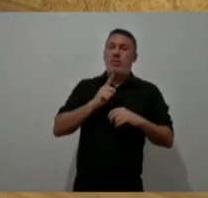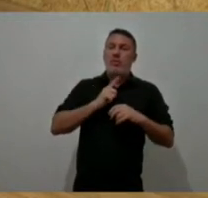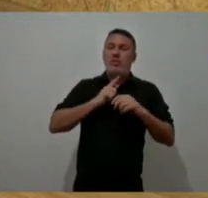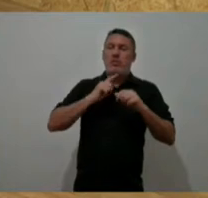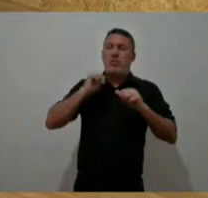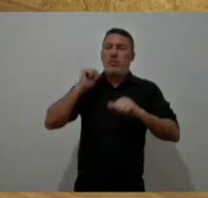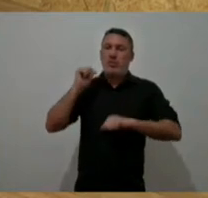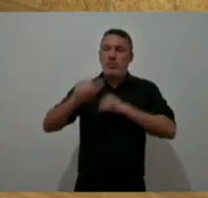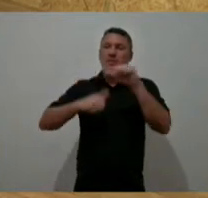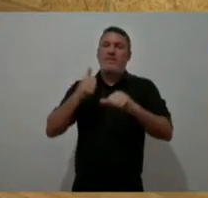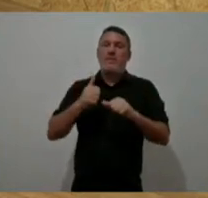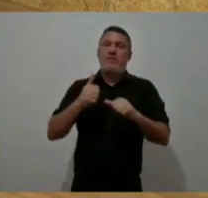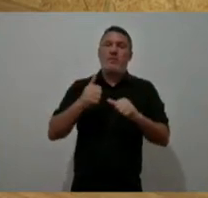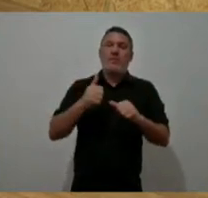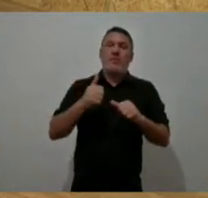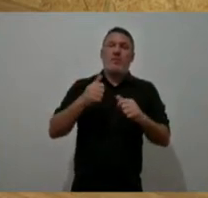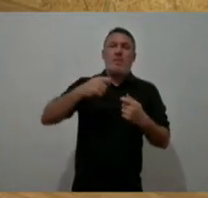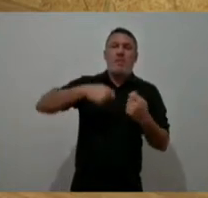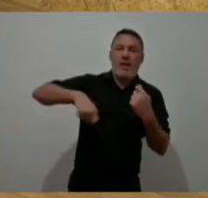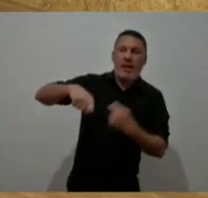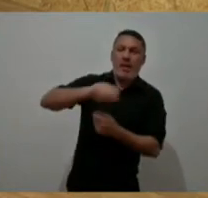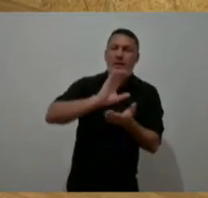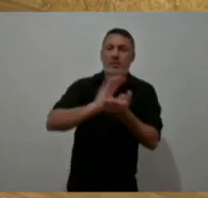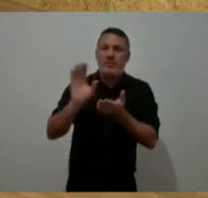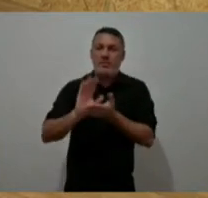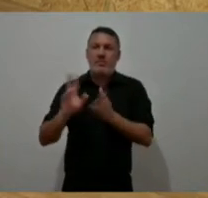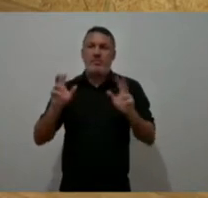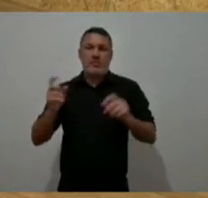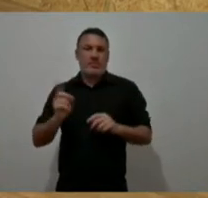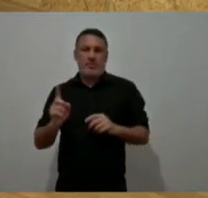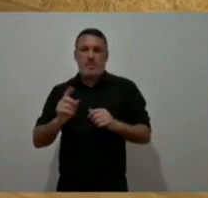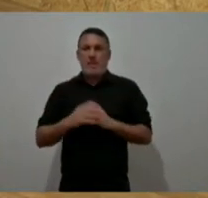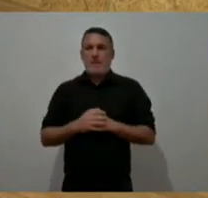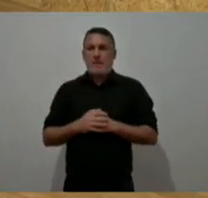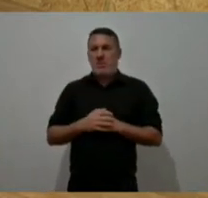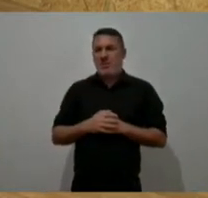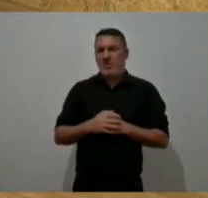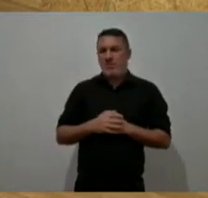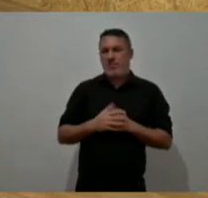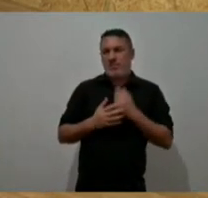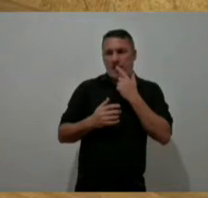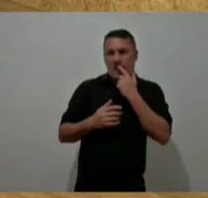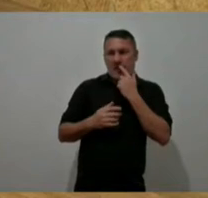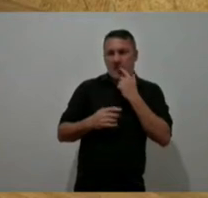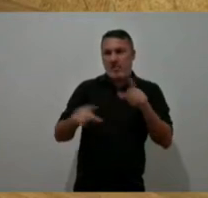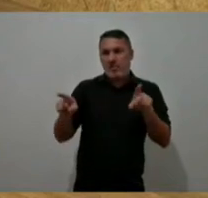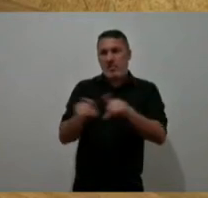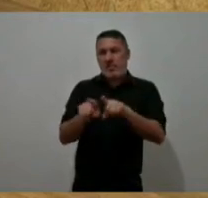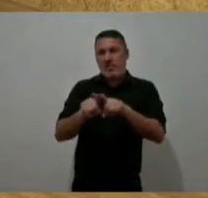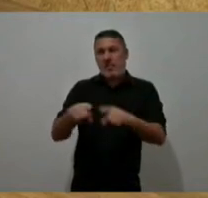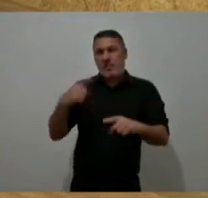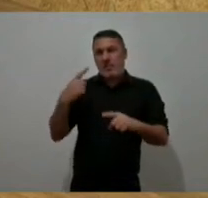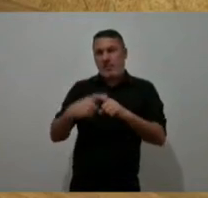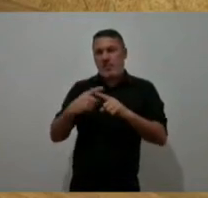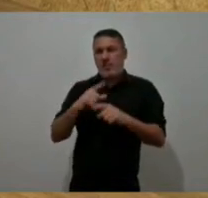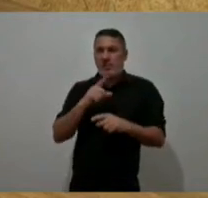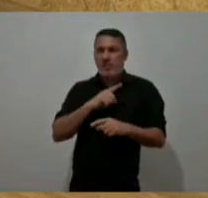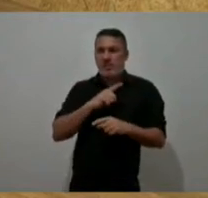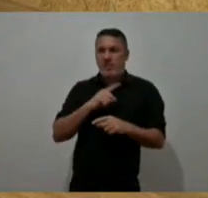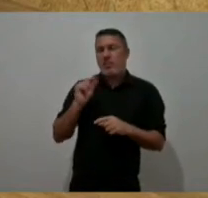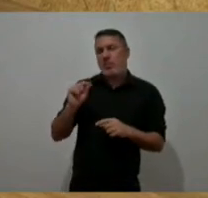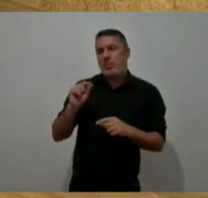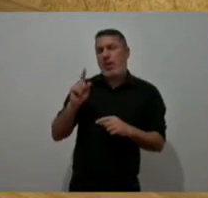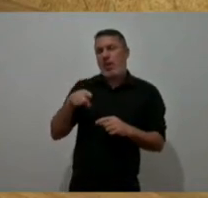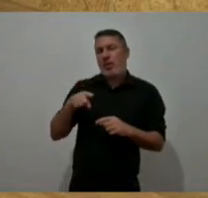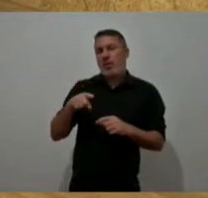o Florian coloca bem. Mas porque a gente tem um lado humano que sempre